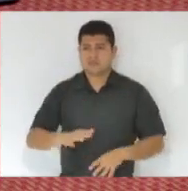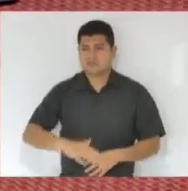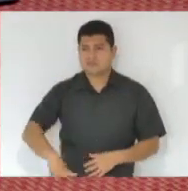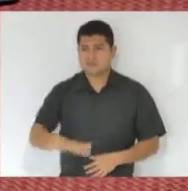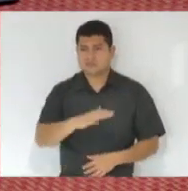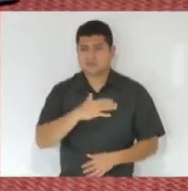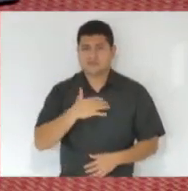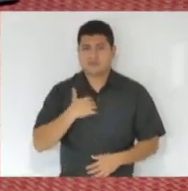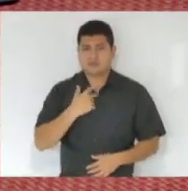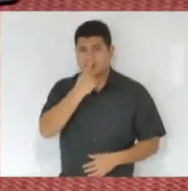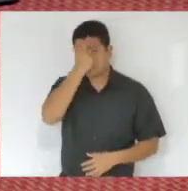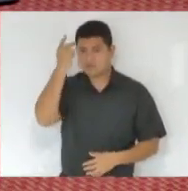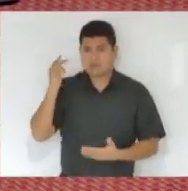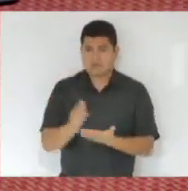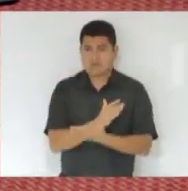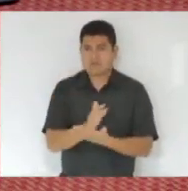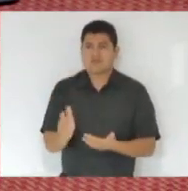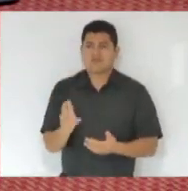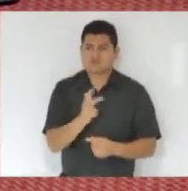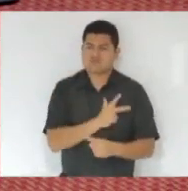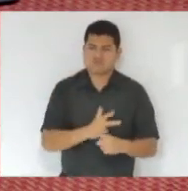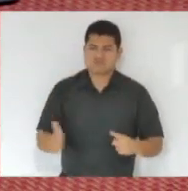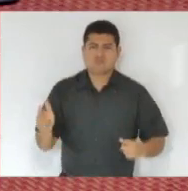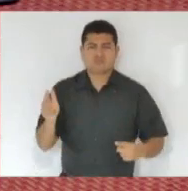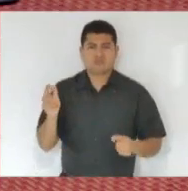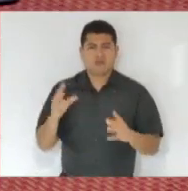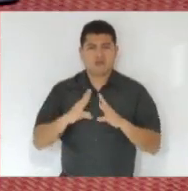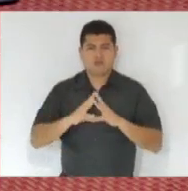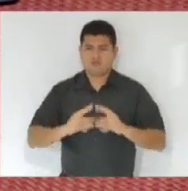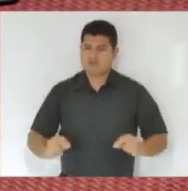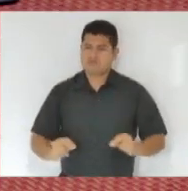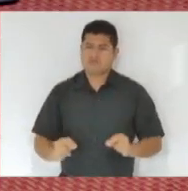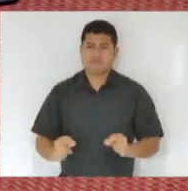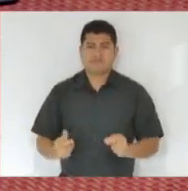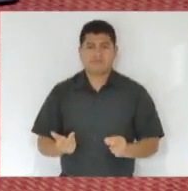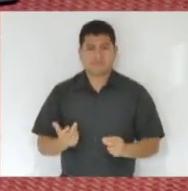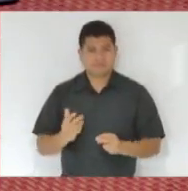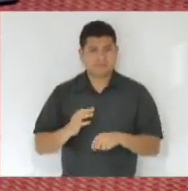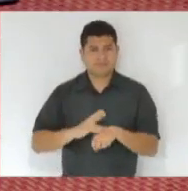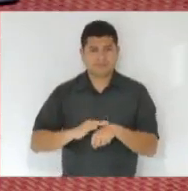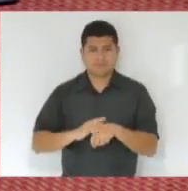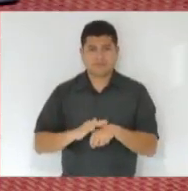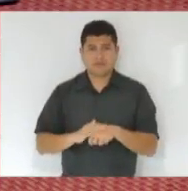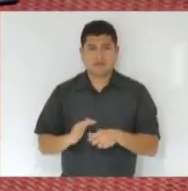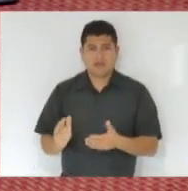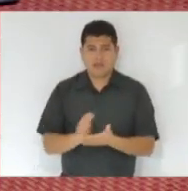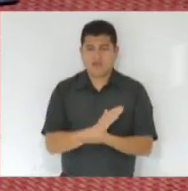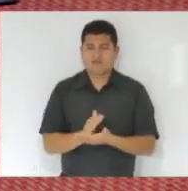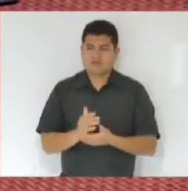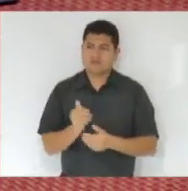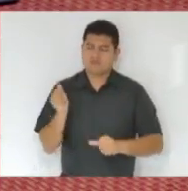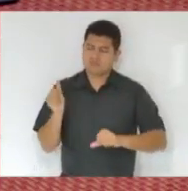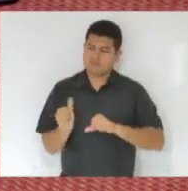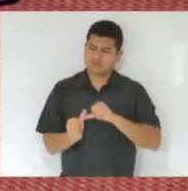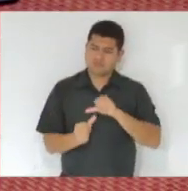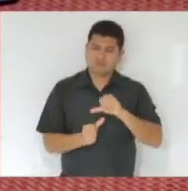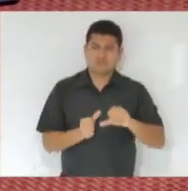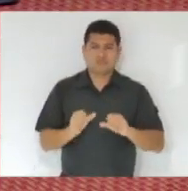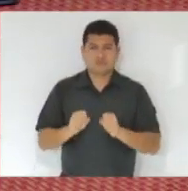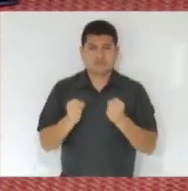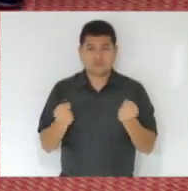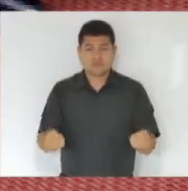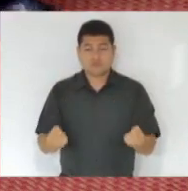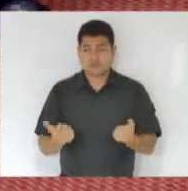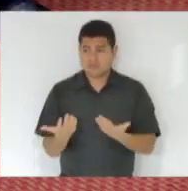pessoas que venceram na vida, pessoas que estão ainda construindo a sua vida. Então, parabéns por